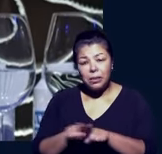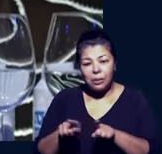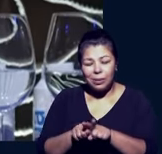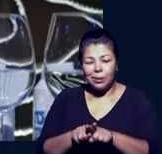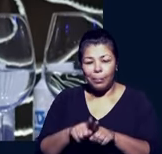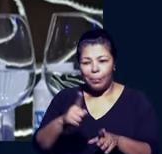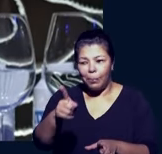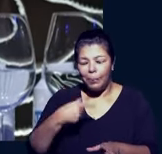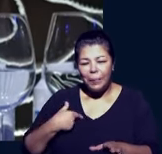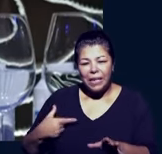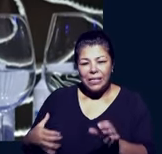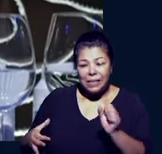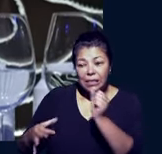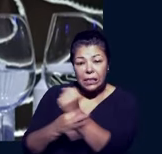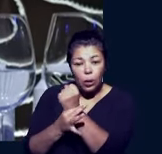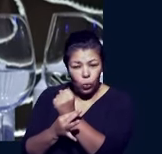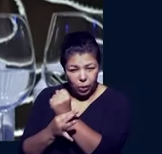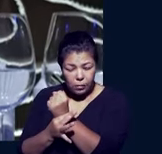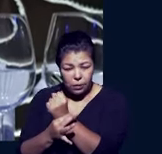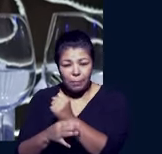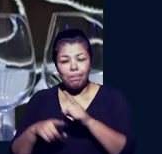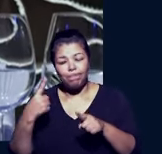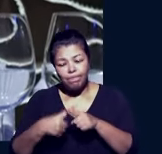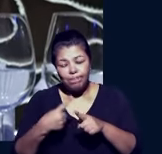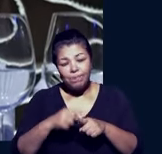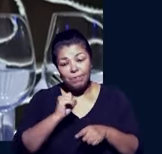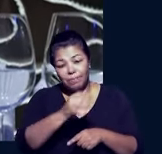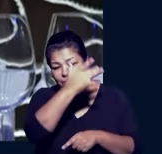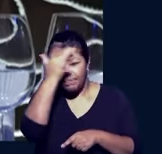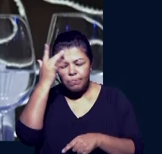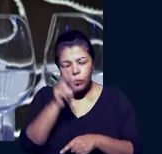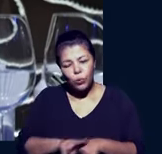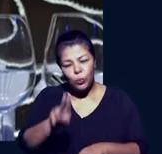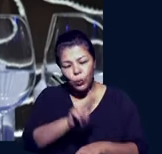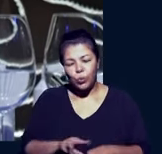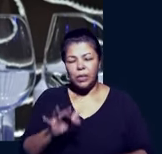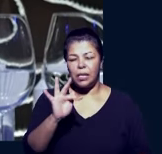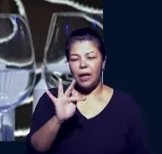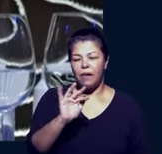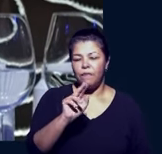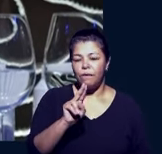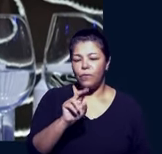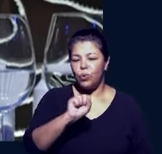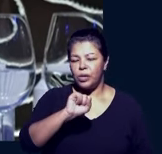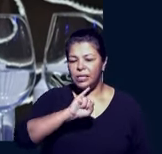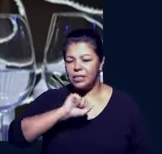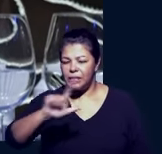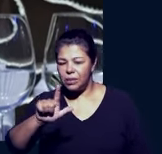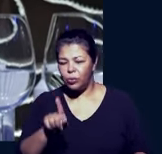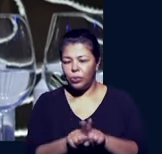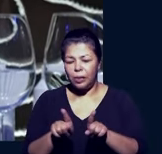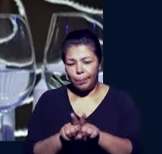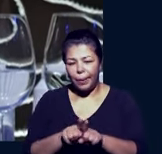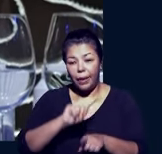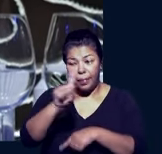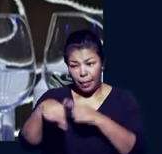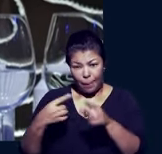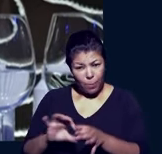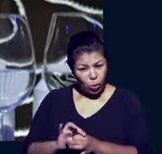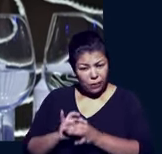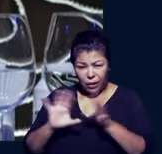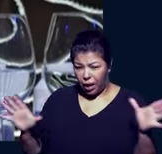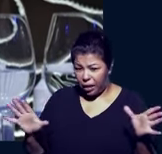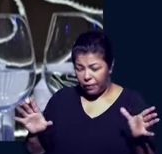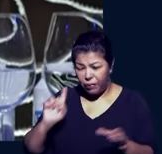lava dinheiro para tráfego e milícia para quem usa serviços públicos para para fazer dinheiro por exemplo em